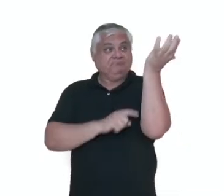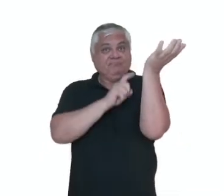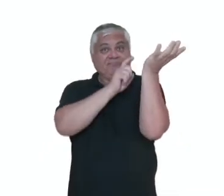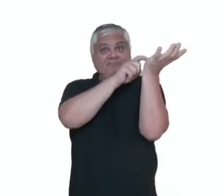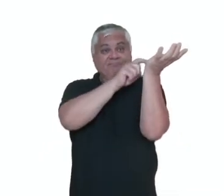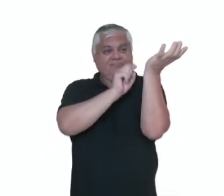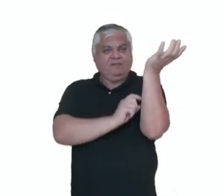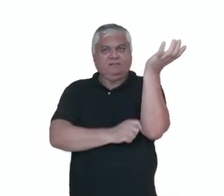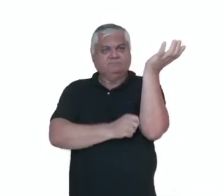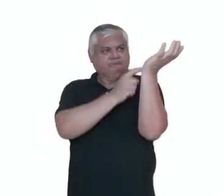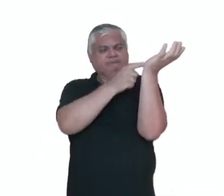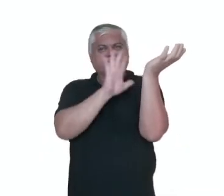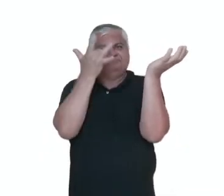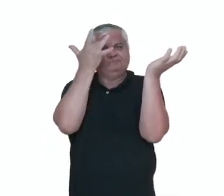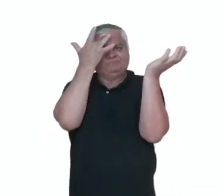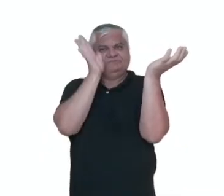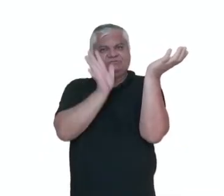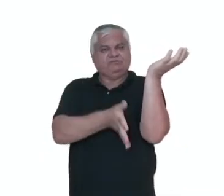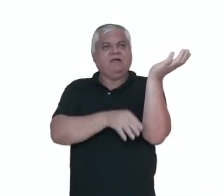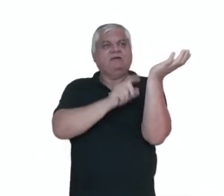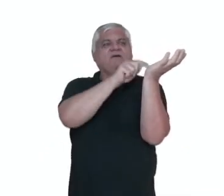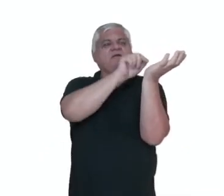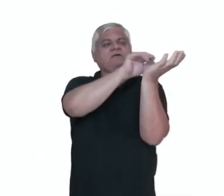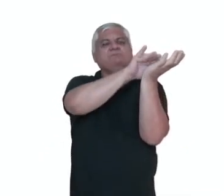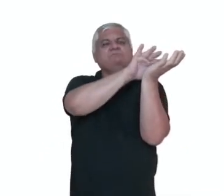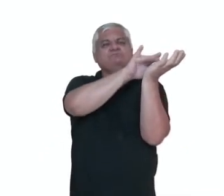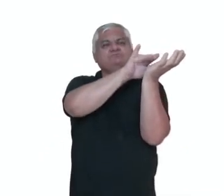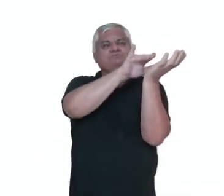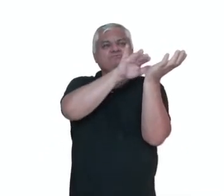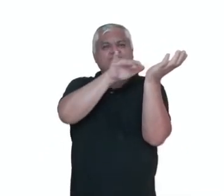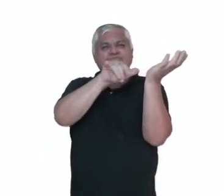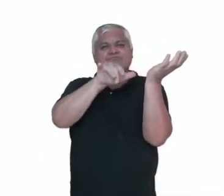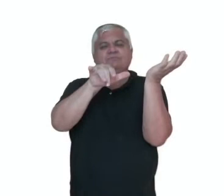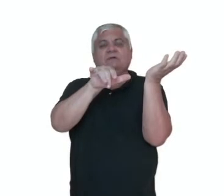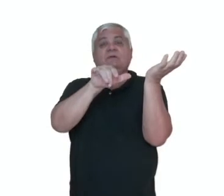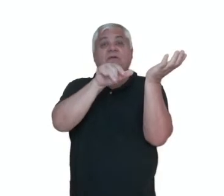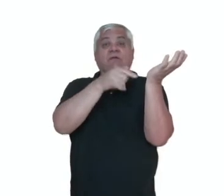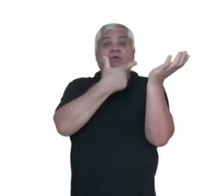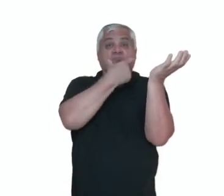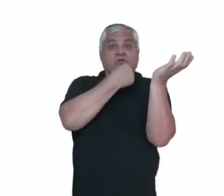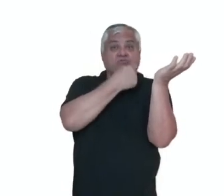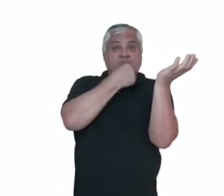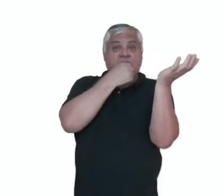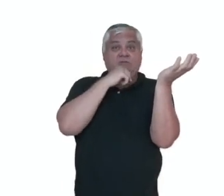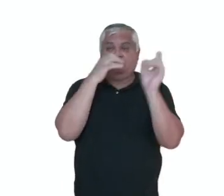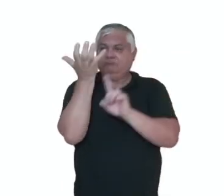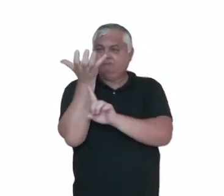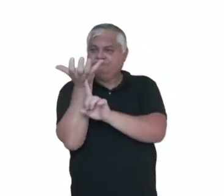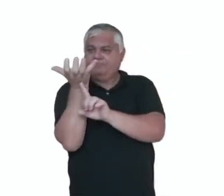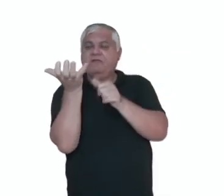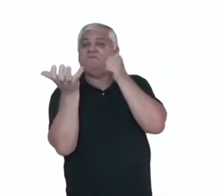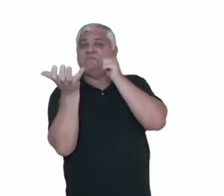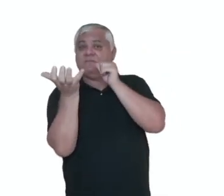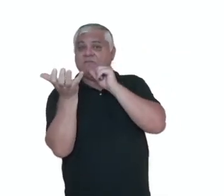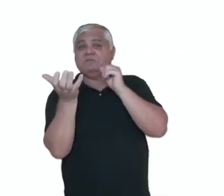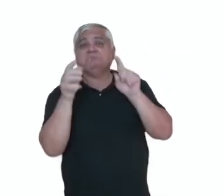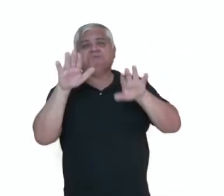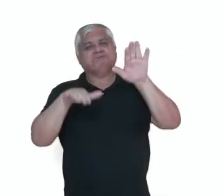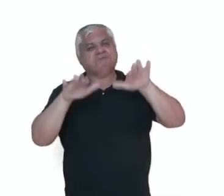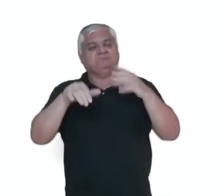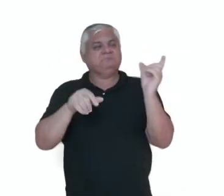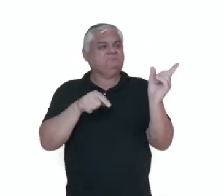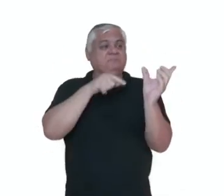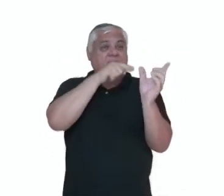árvore em si, vai produzir, né, os estróbilos masculinos ou feminino, dependendo da planta,